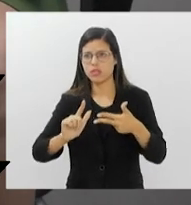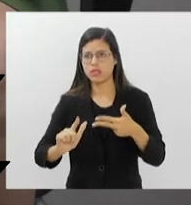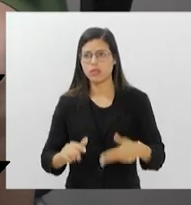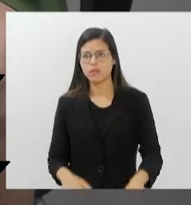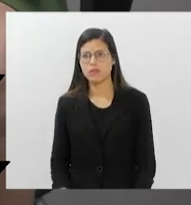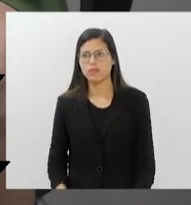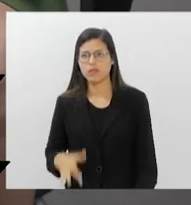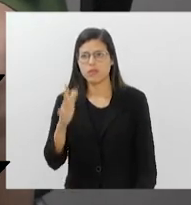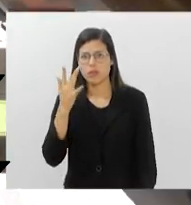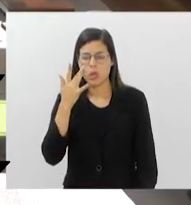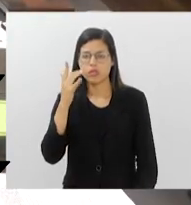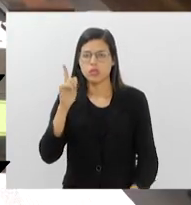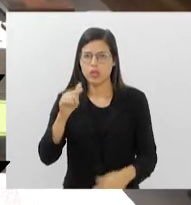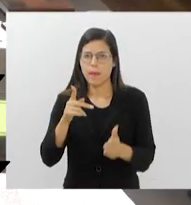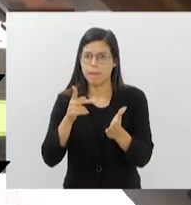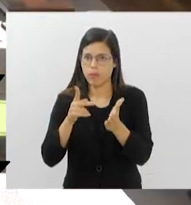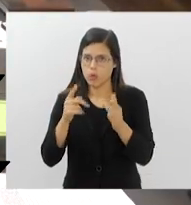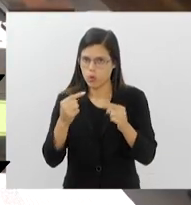pela